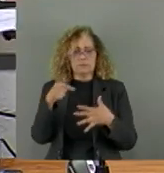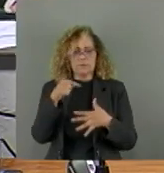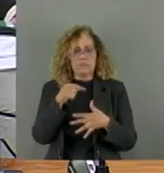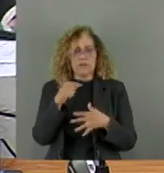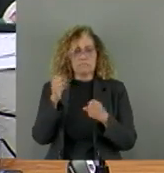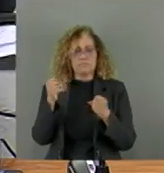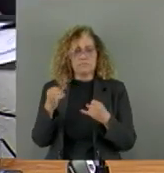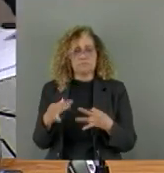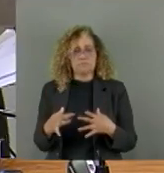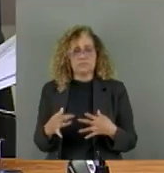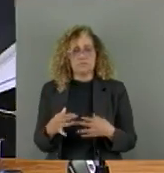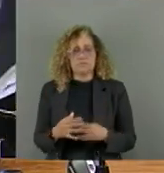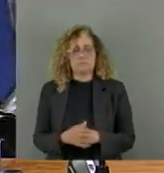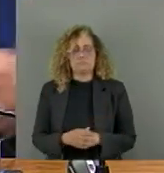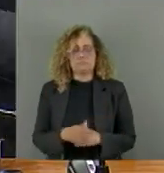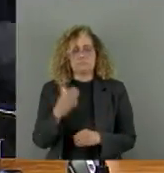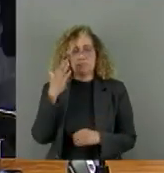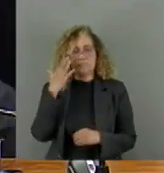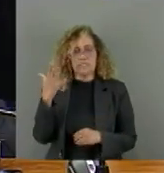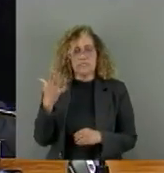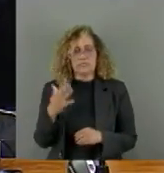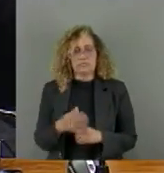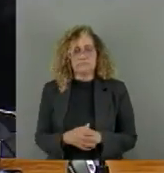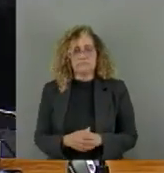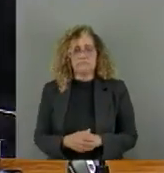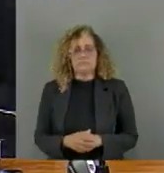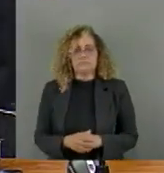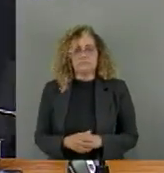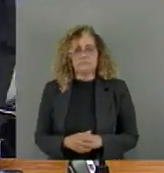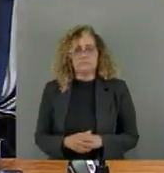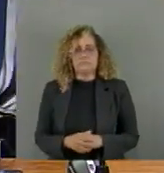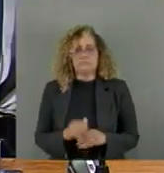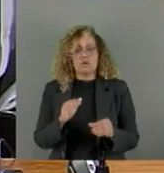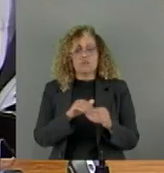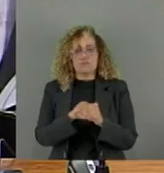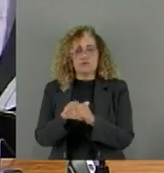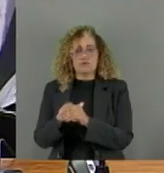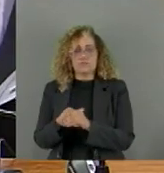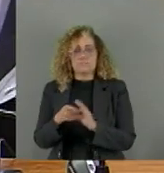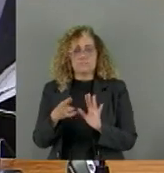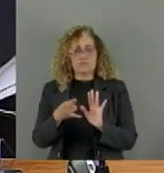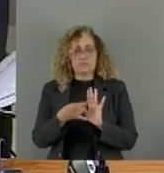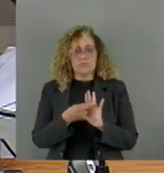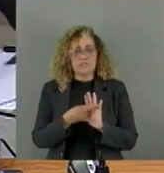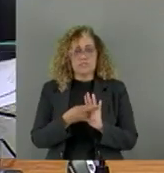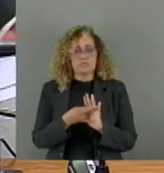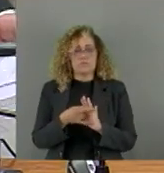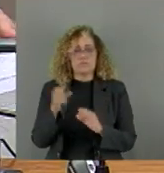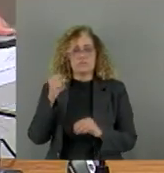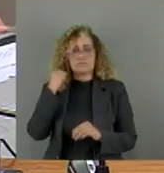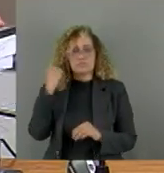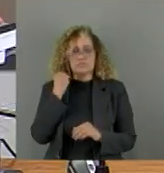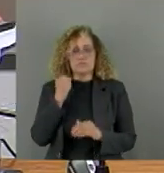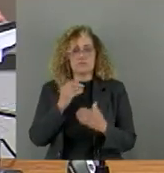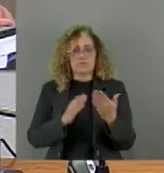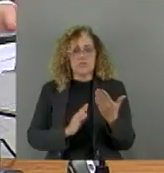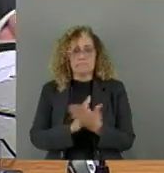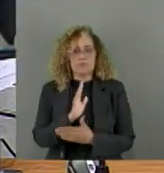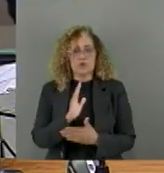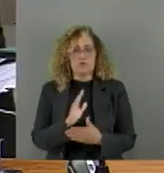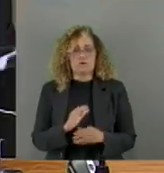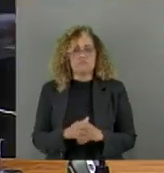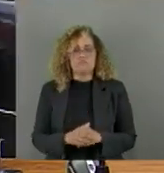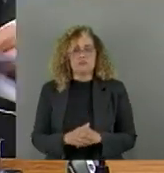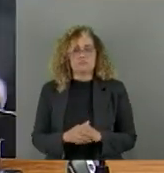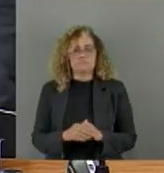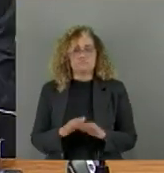Tá bem? Muito obrigado. Em votação, esse requerimento, senadores e senadoras que apoiam,